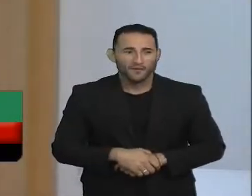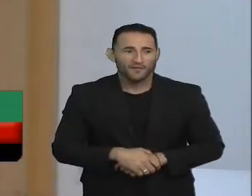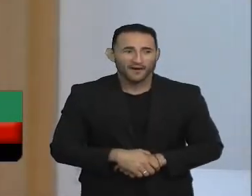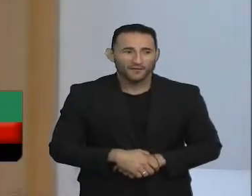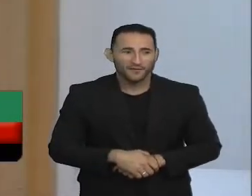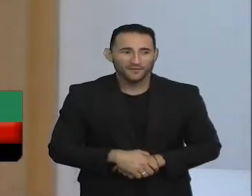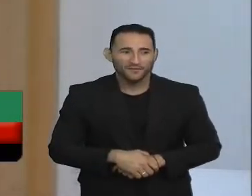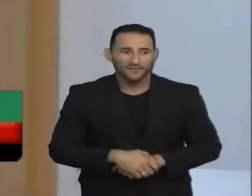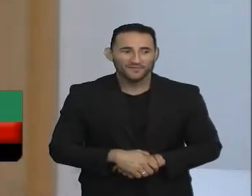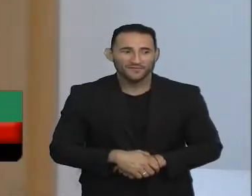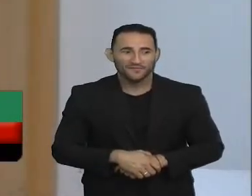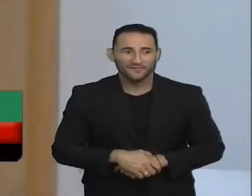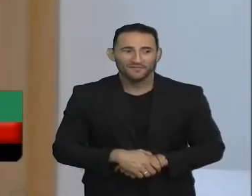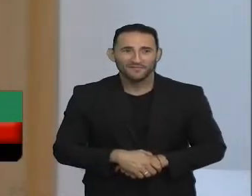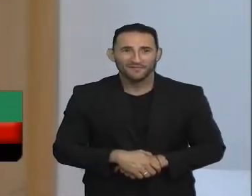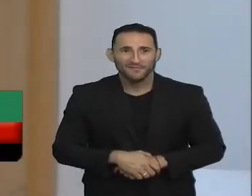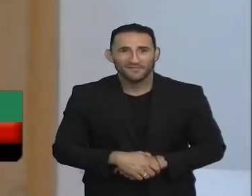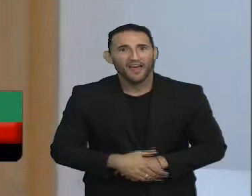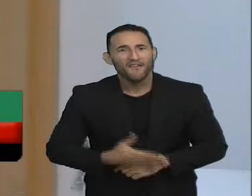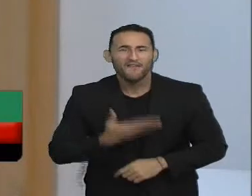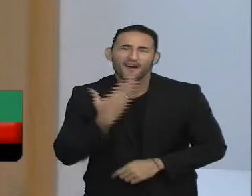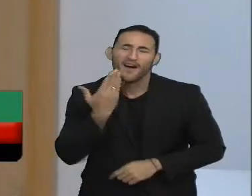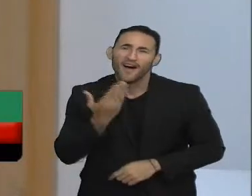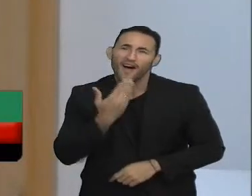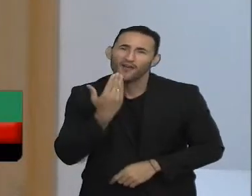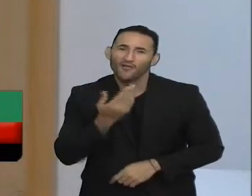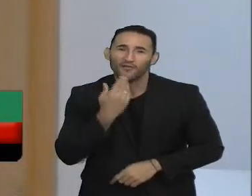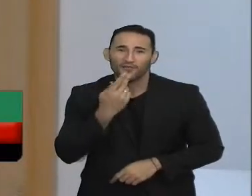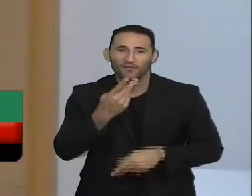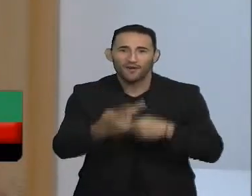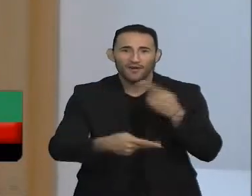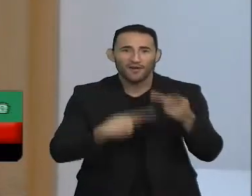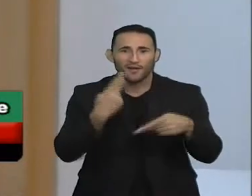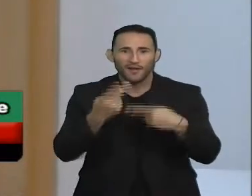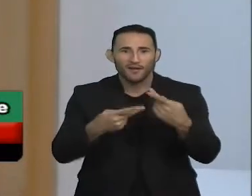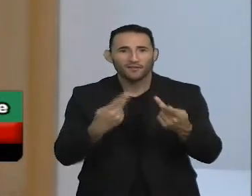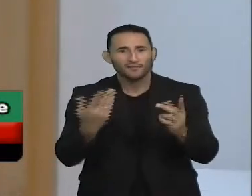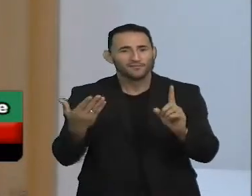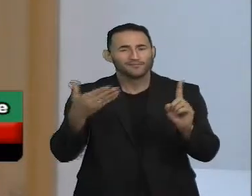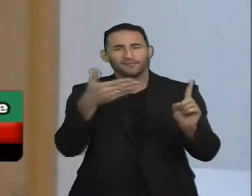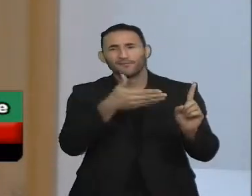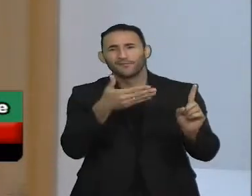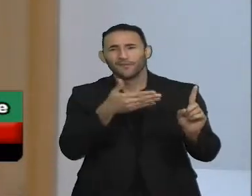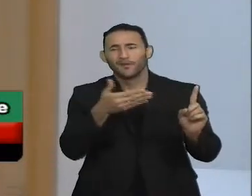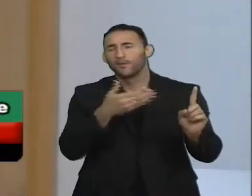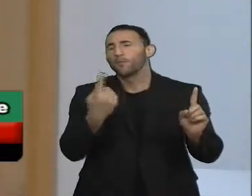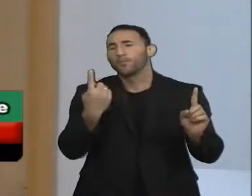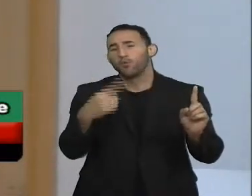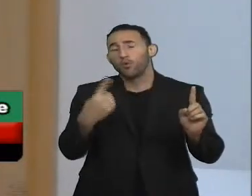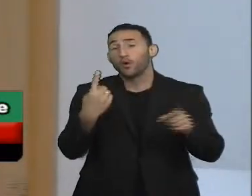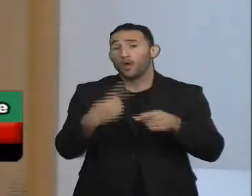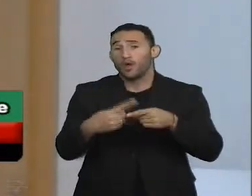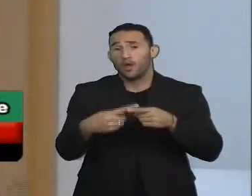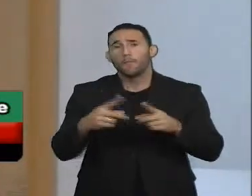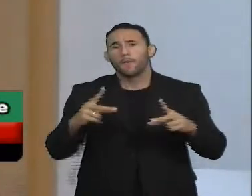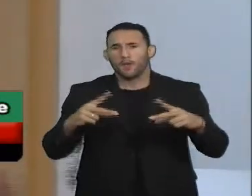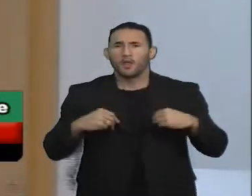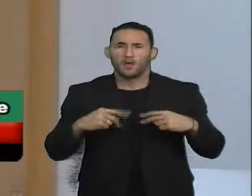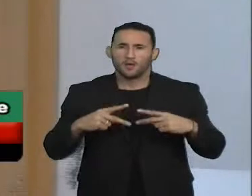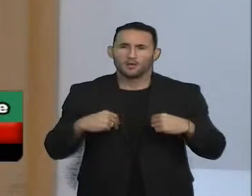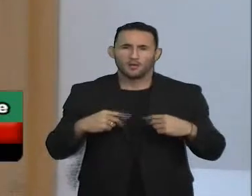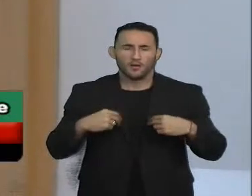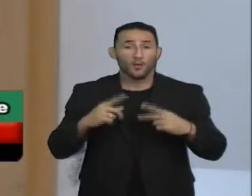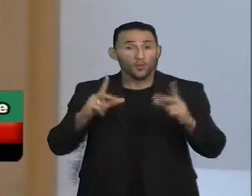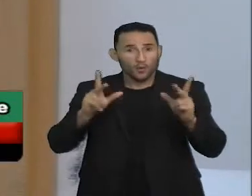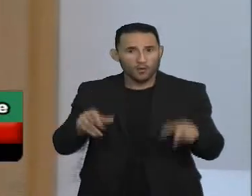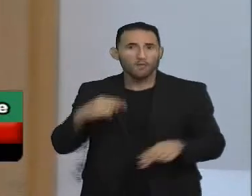E aí, gente, é muito fácil falar desse cara. Estou muito feliz porque é um cara merecedor. Qualquer hora, como a Lúcia falou, como a vereadora